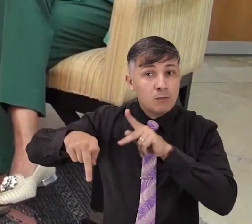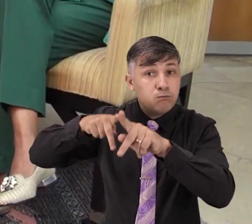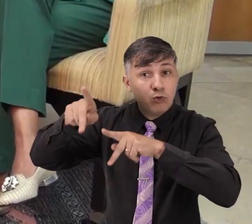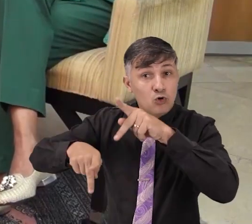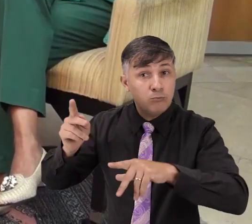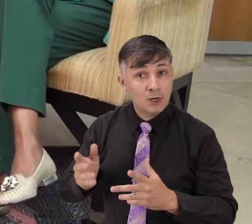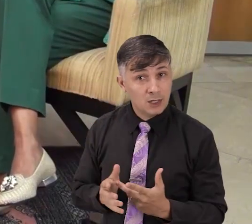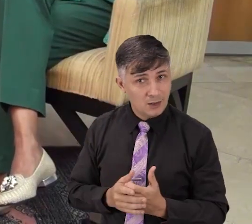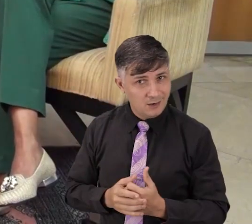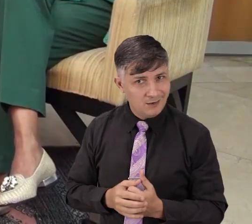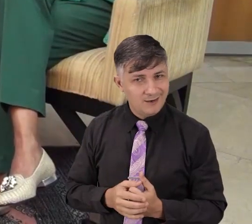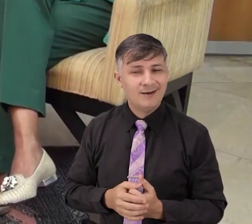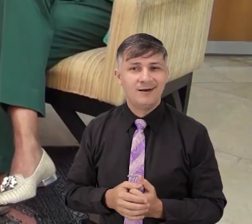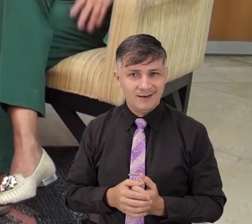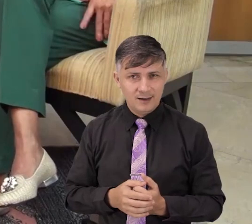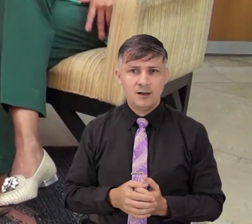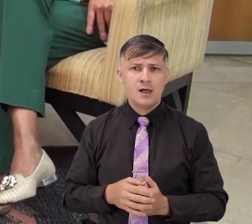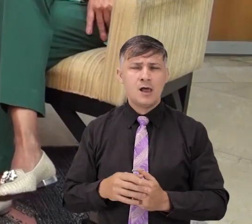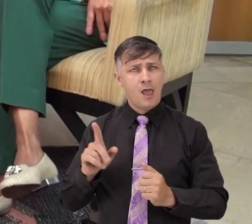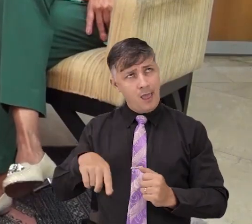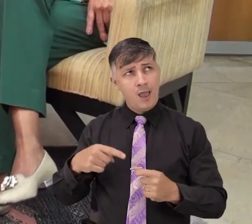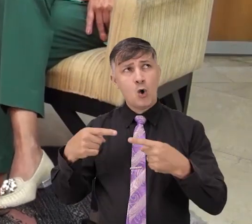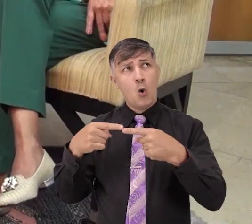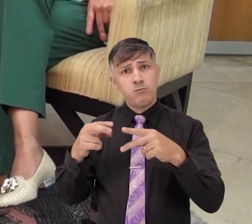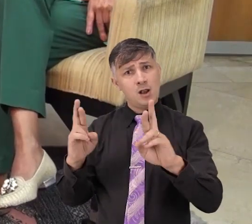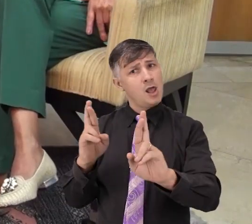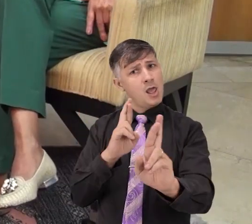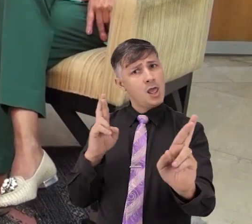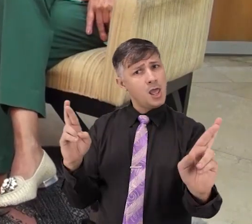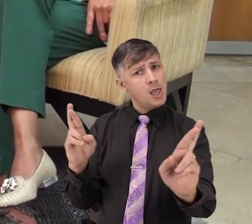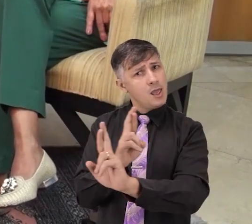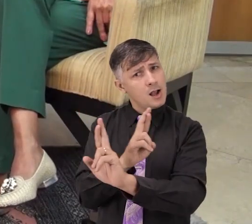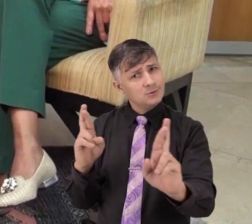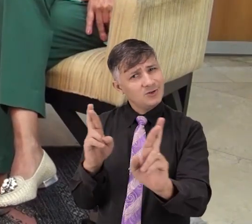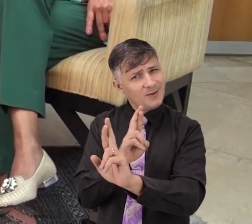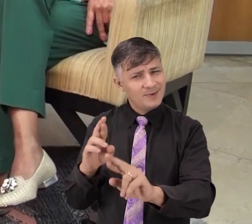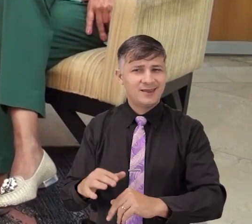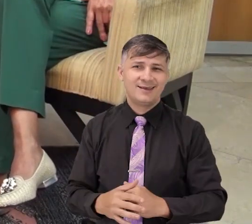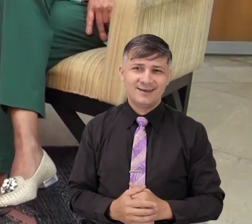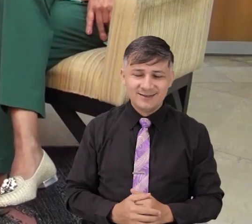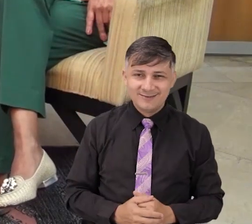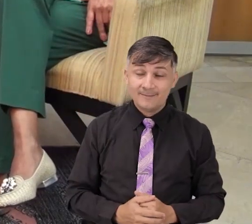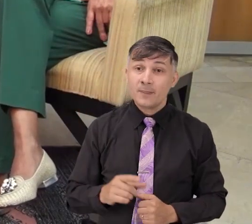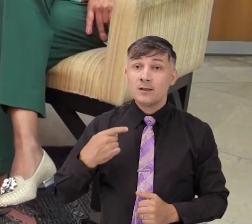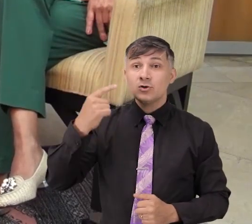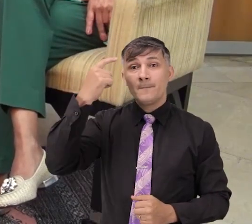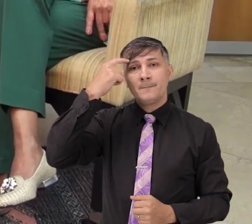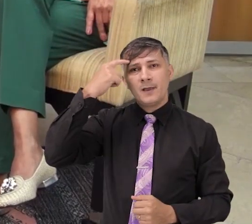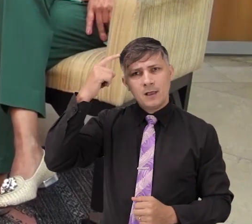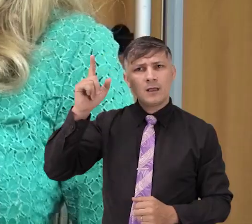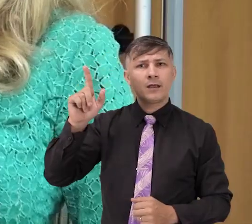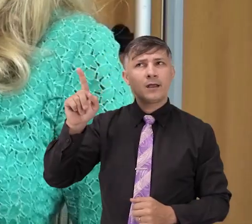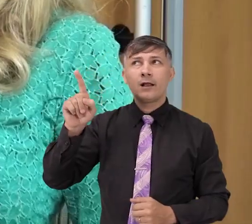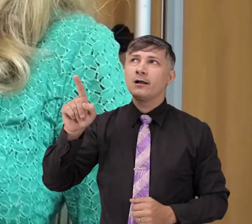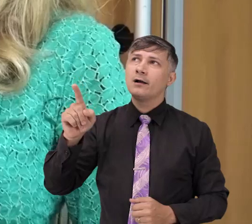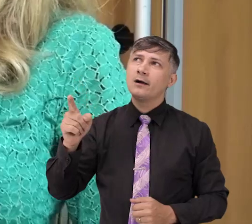São relacionamentos. Né? Então, eu digo para os meus colegas assim, olha, é essa coisa de querer